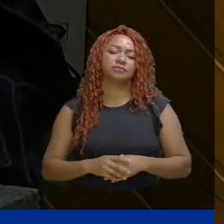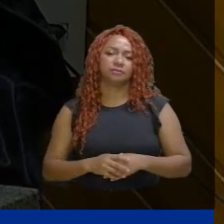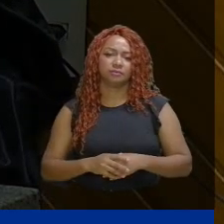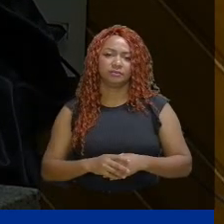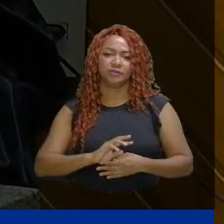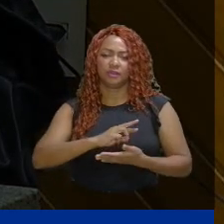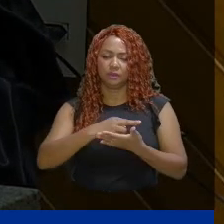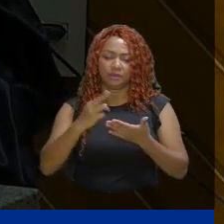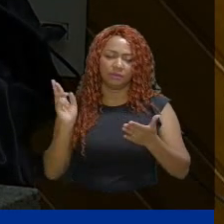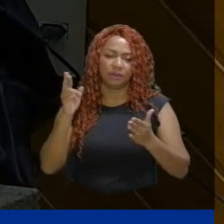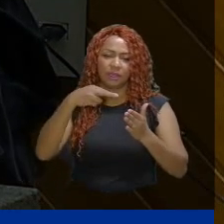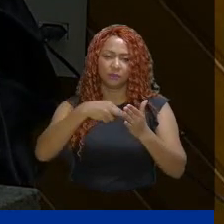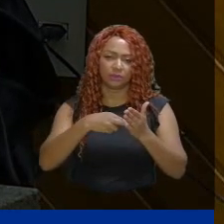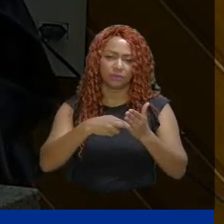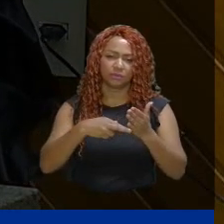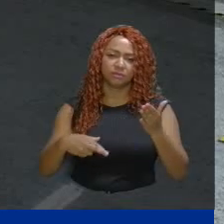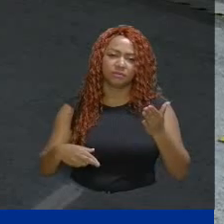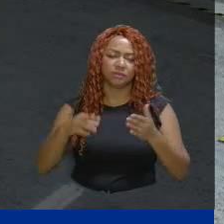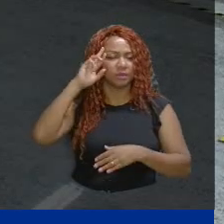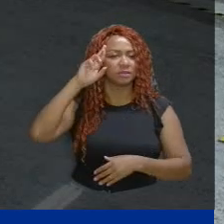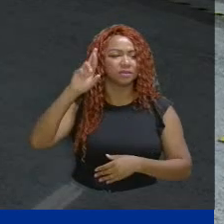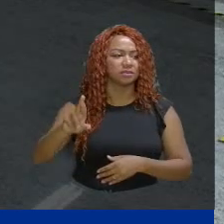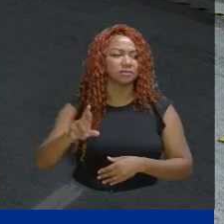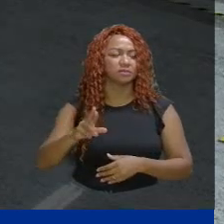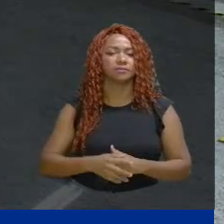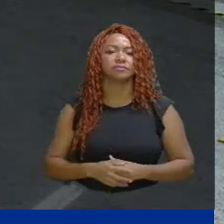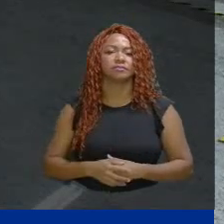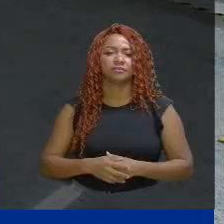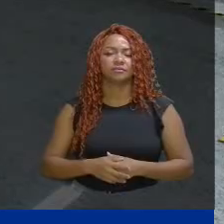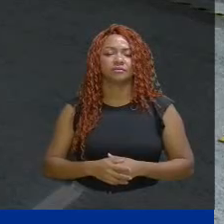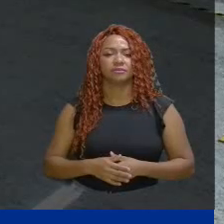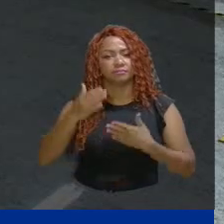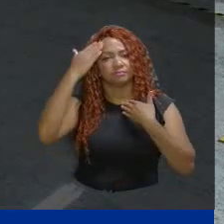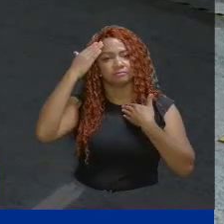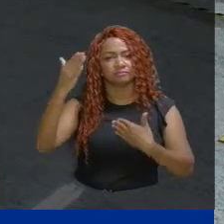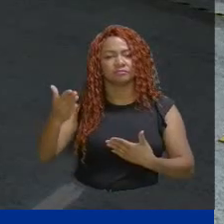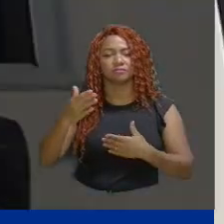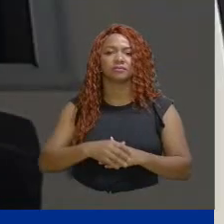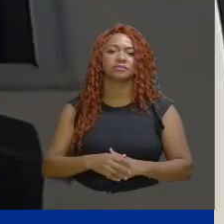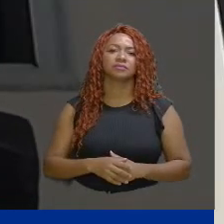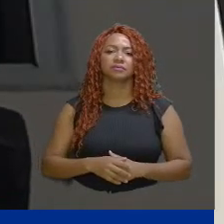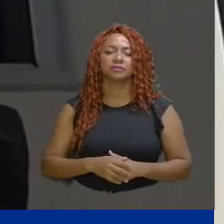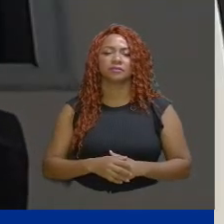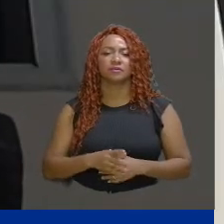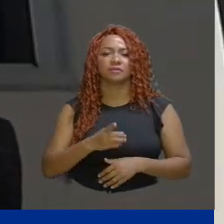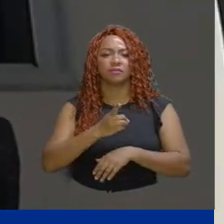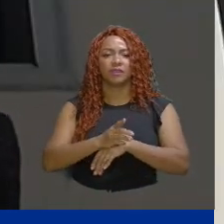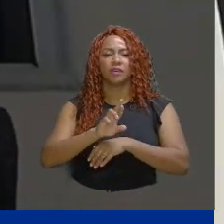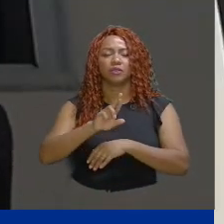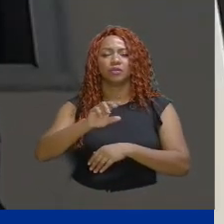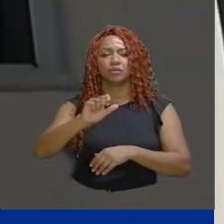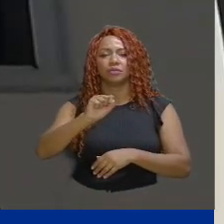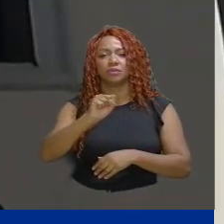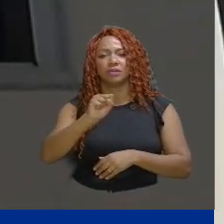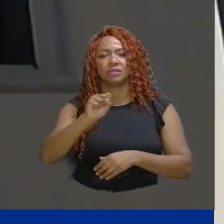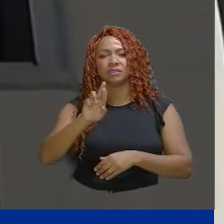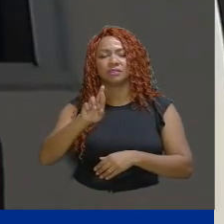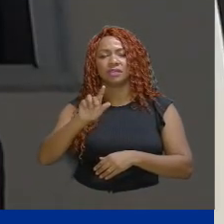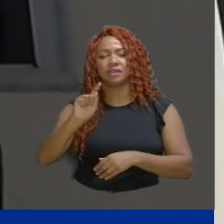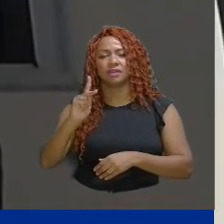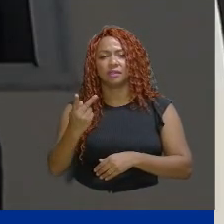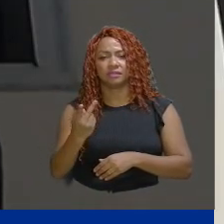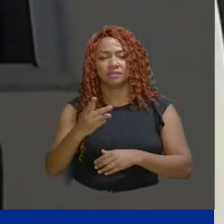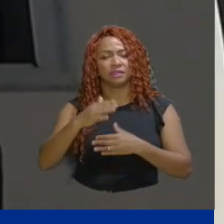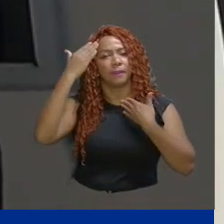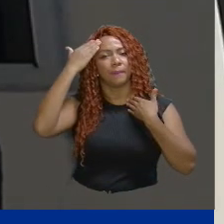É o relatório, senhor presidente. Do relator, Imagem passa a ampla do palavra plenário. à ilustre doutora Sara, para parecer.